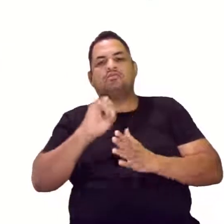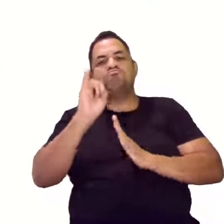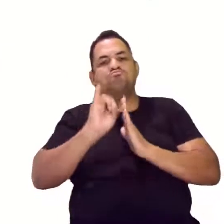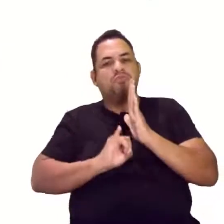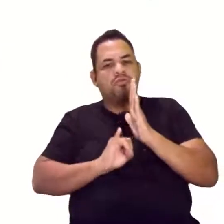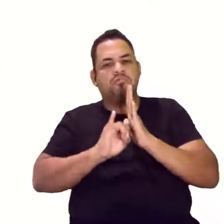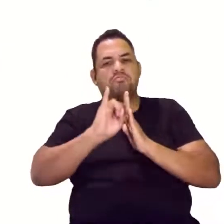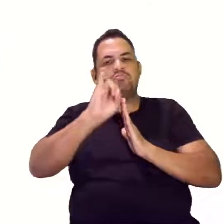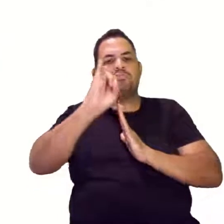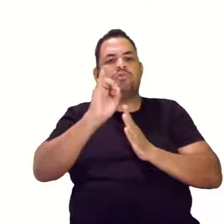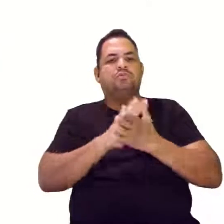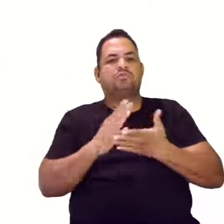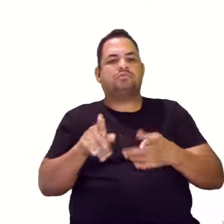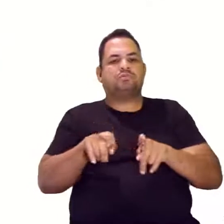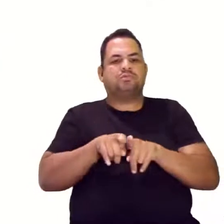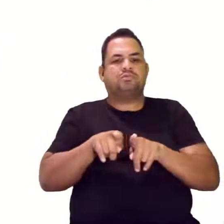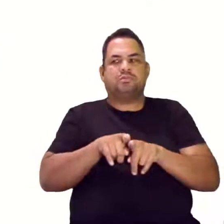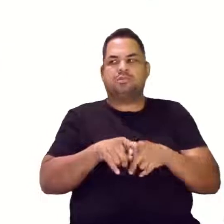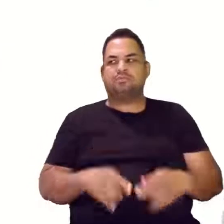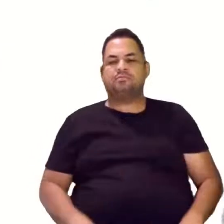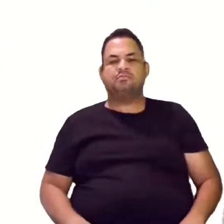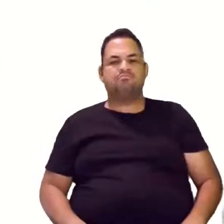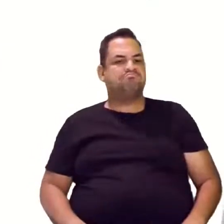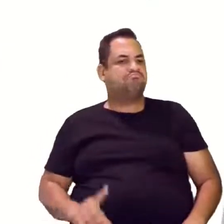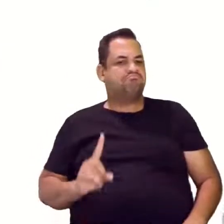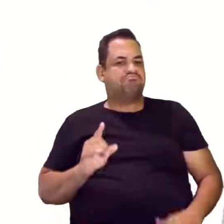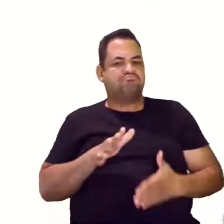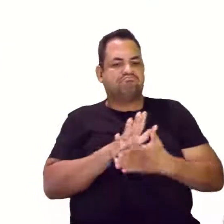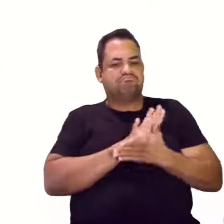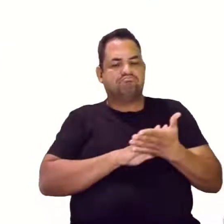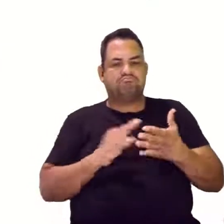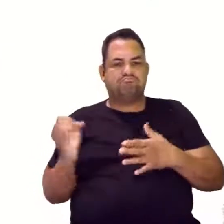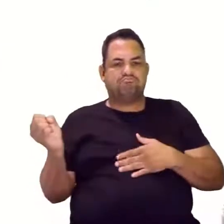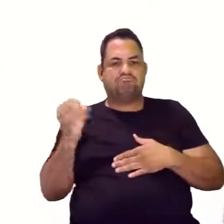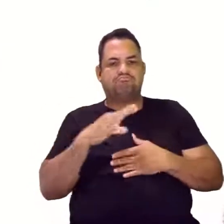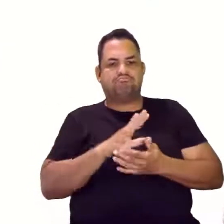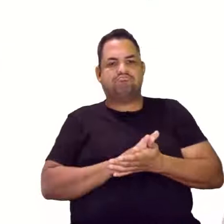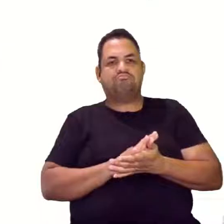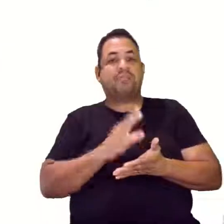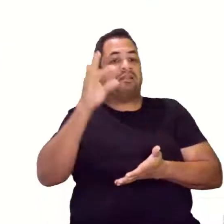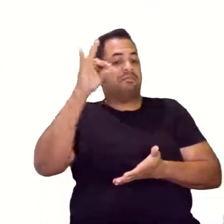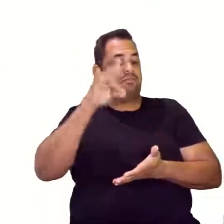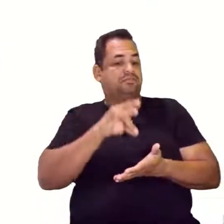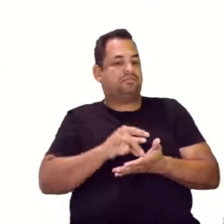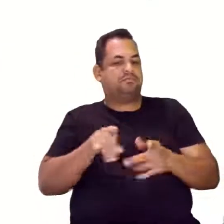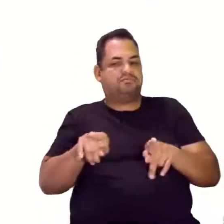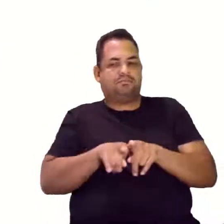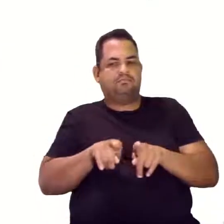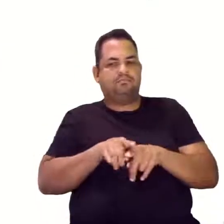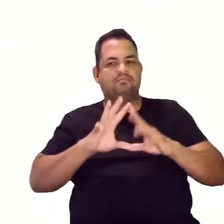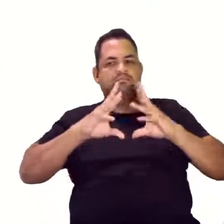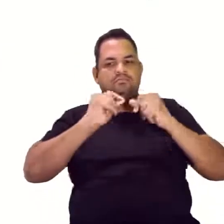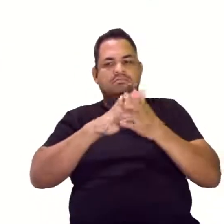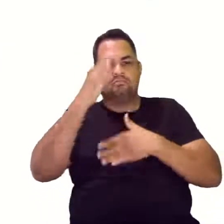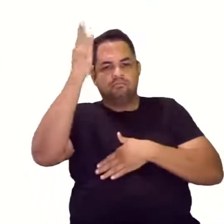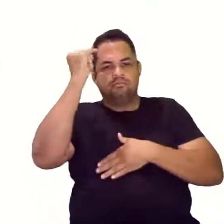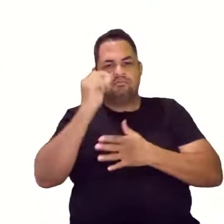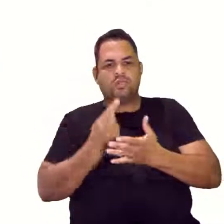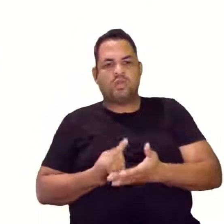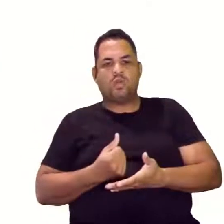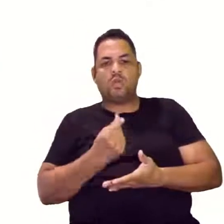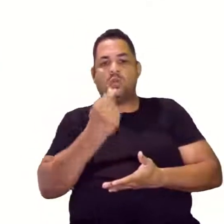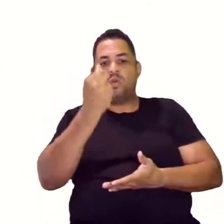aqui todo mundo já sabe, de receita, despesa. Até aqui, nada de novo. E aí ele faz uma afirmação também que todo mundo já sabe. O